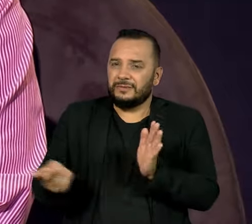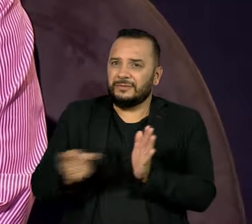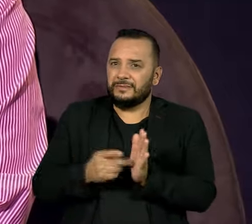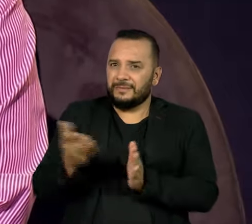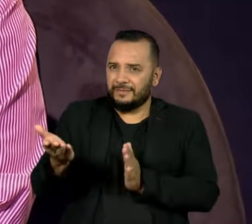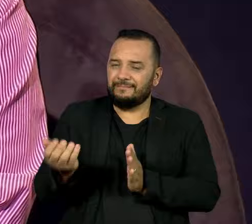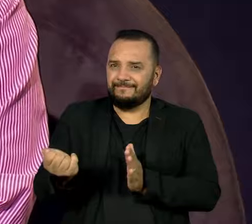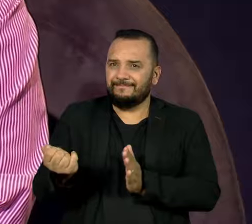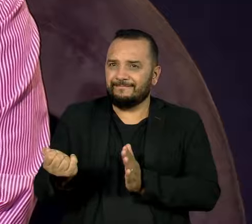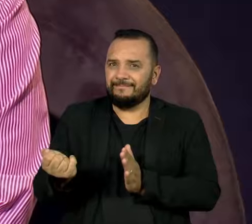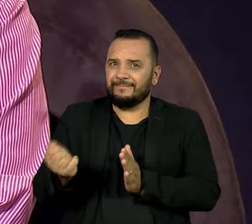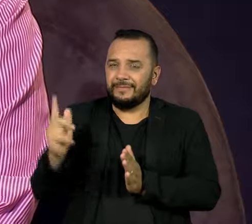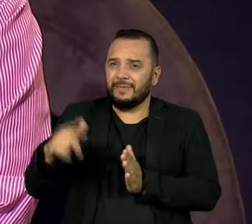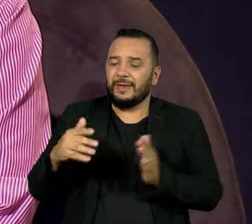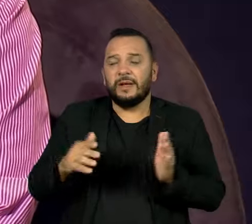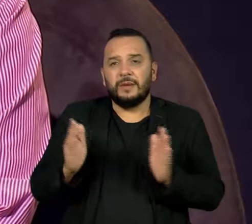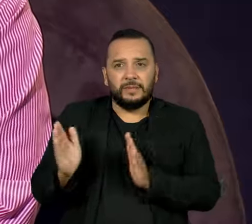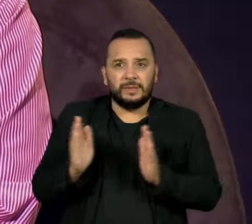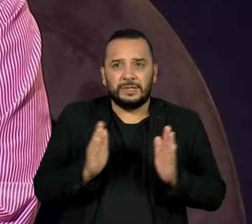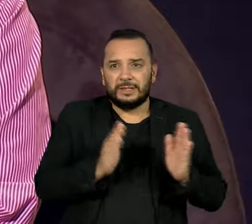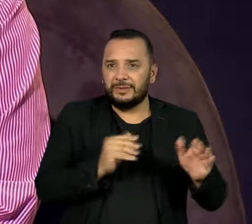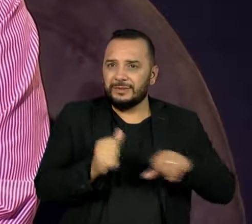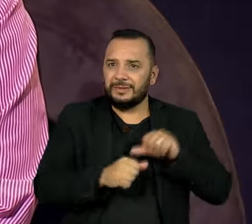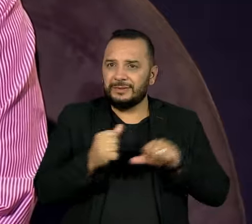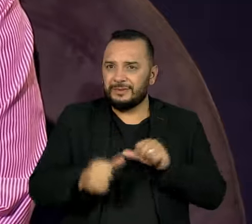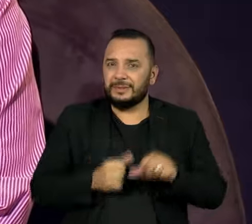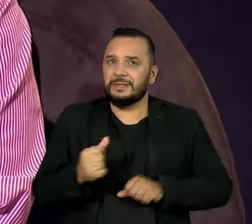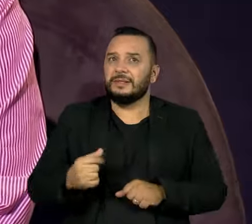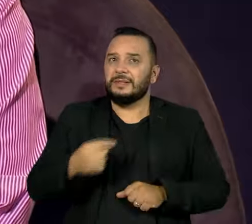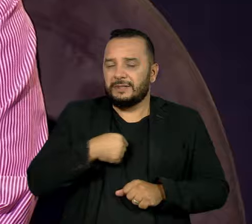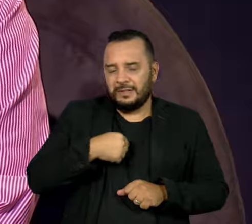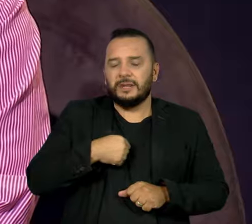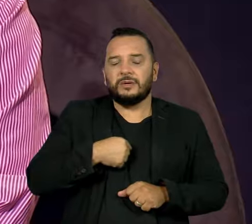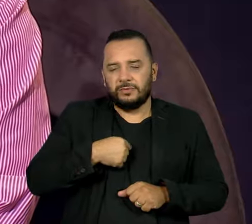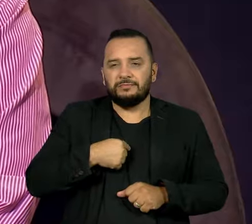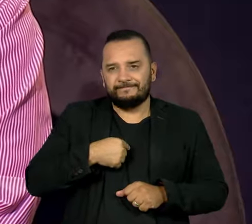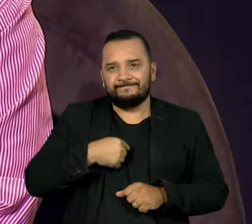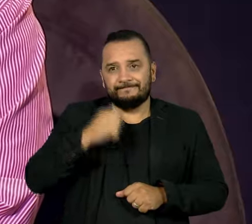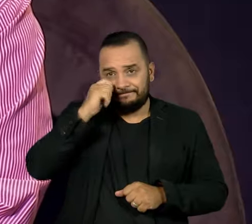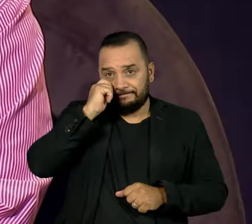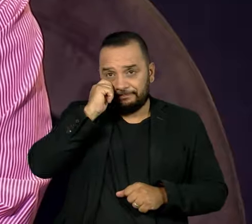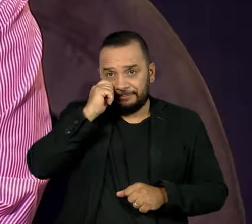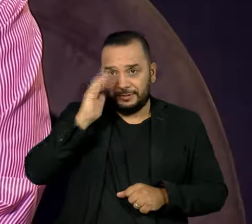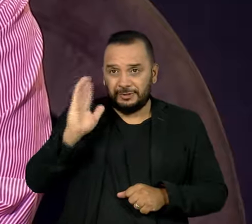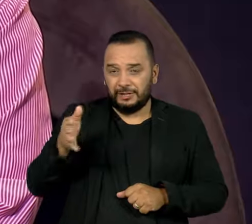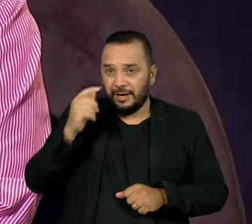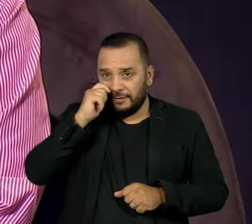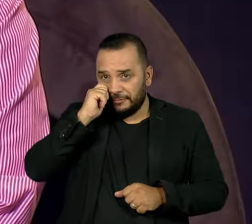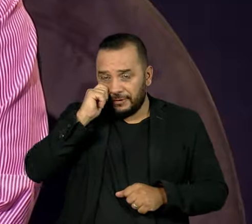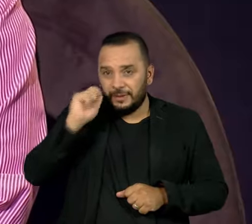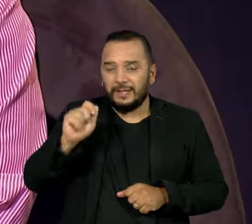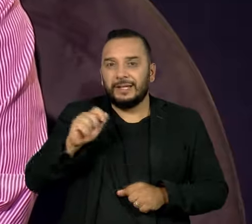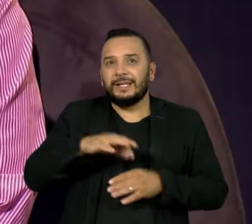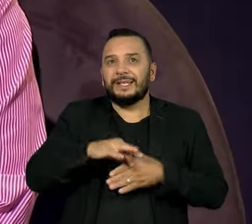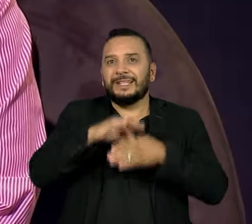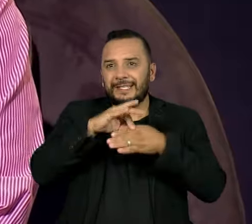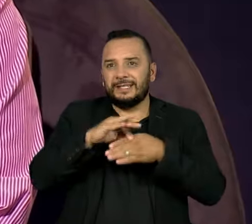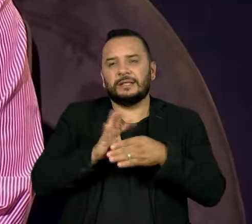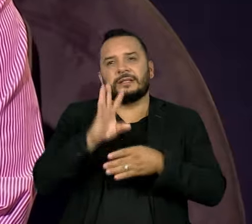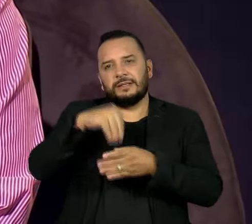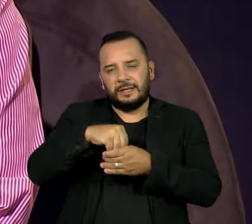fato. E aí é um processo de transformação. Eu sou testemunha de pessoas, de líderes dentro